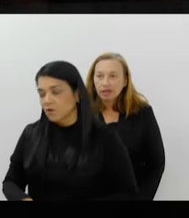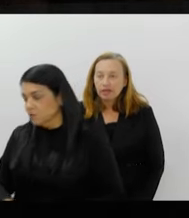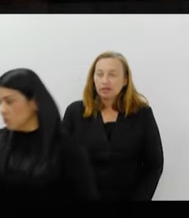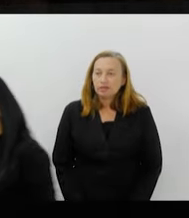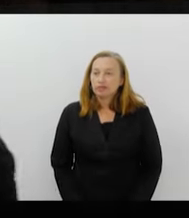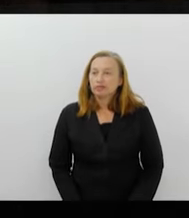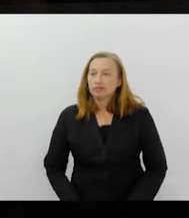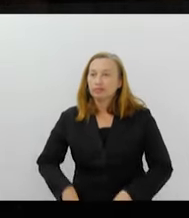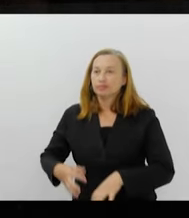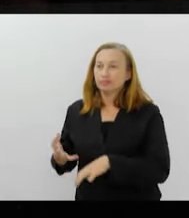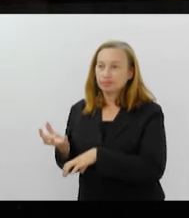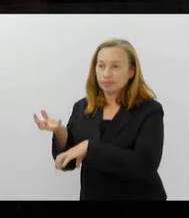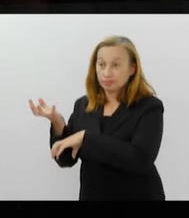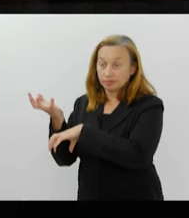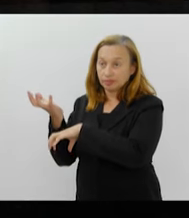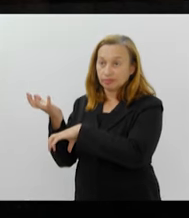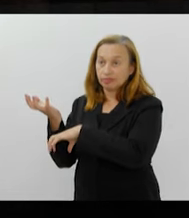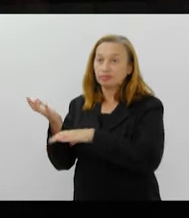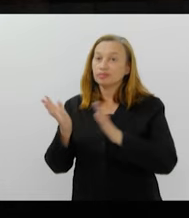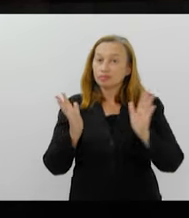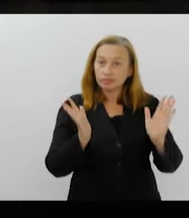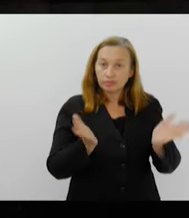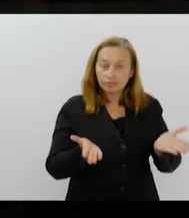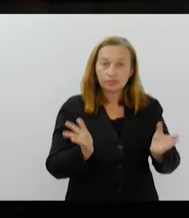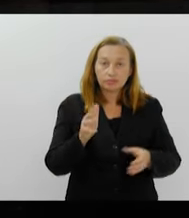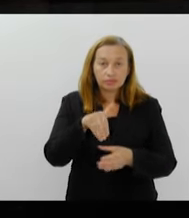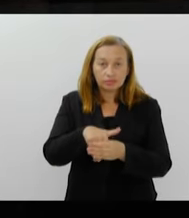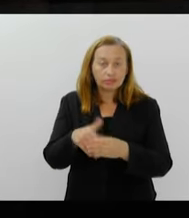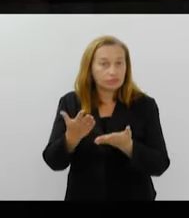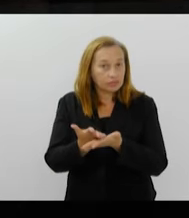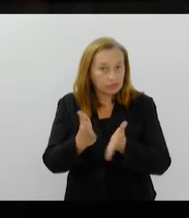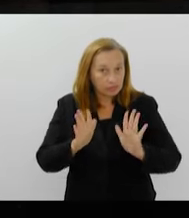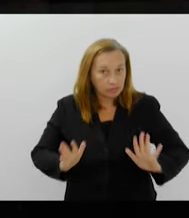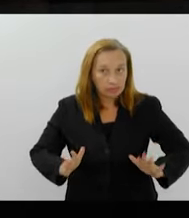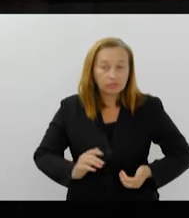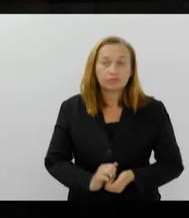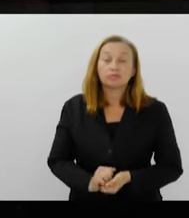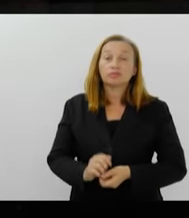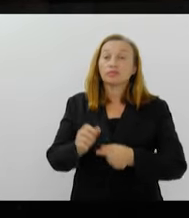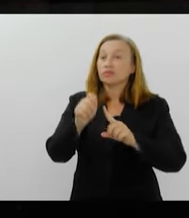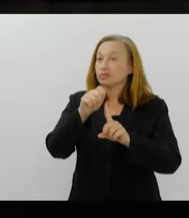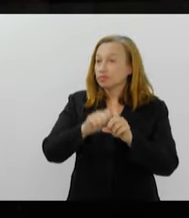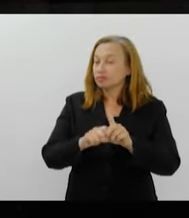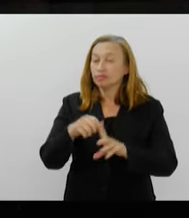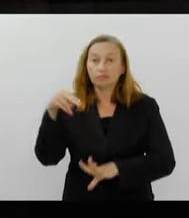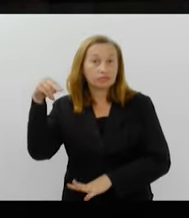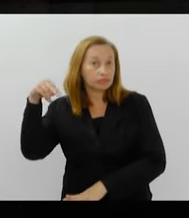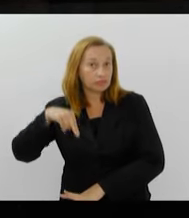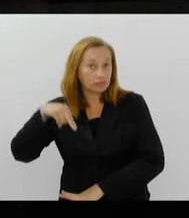Nacional, agora que acabou as eleições, nesse mês de novembro,